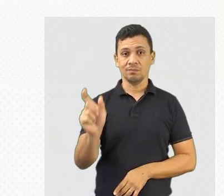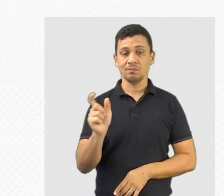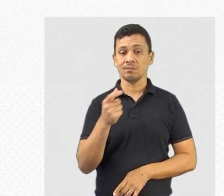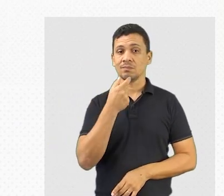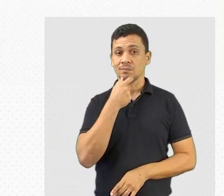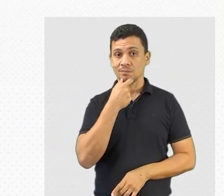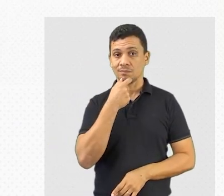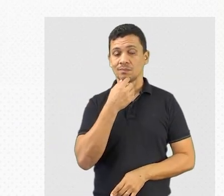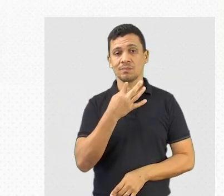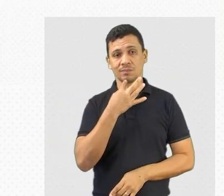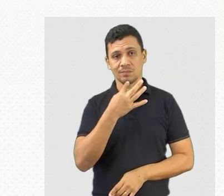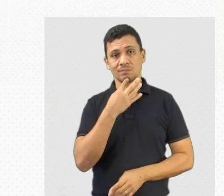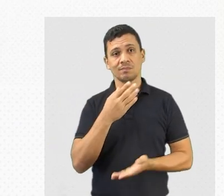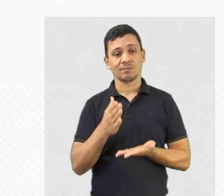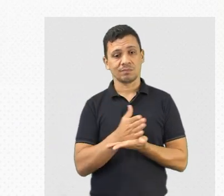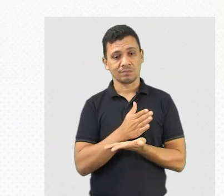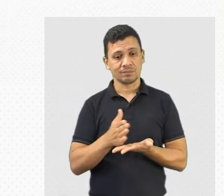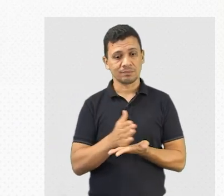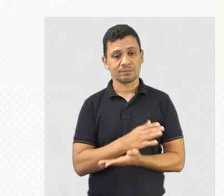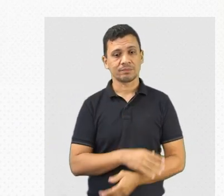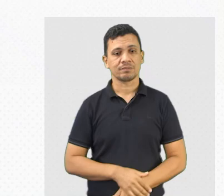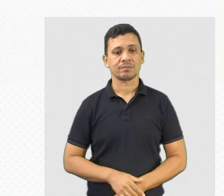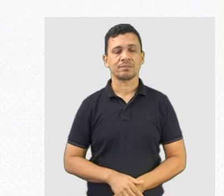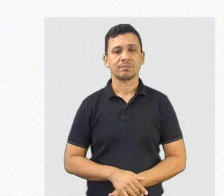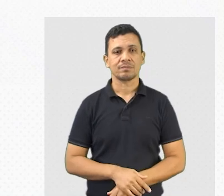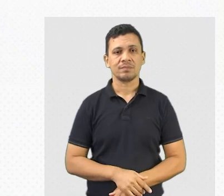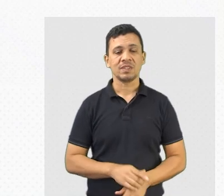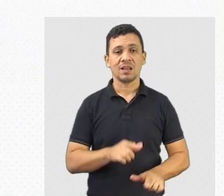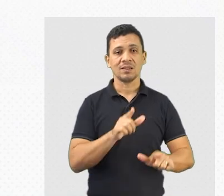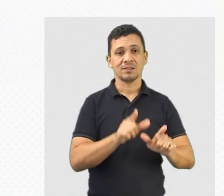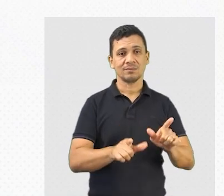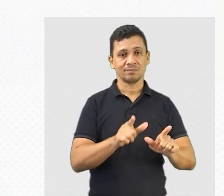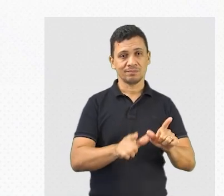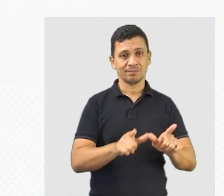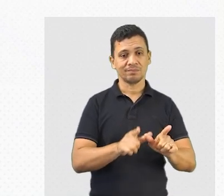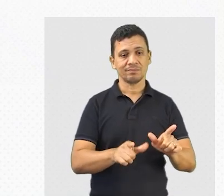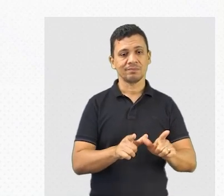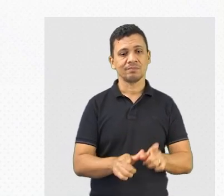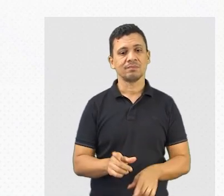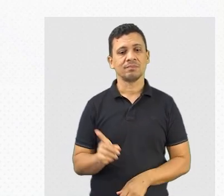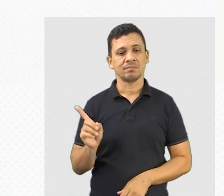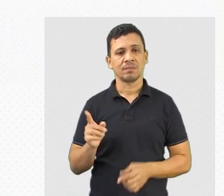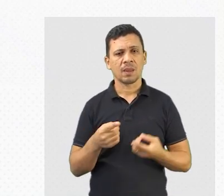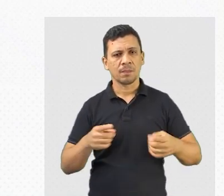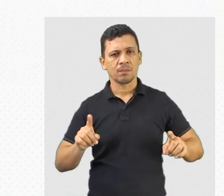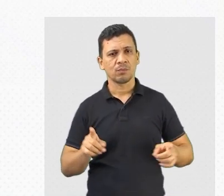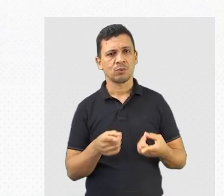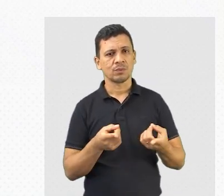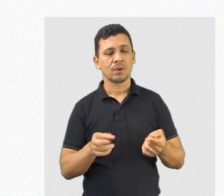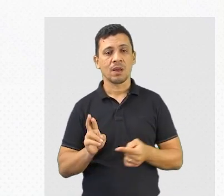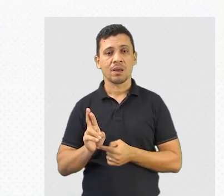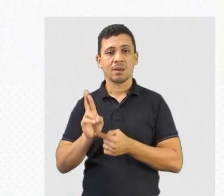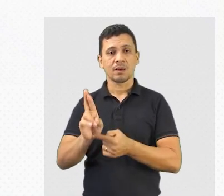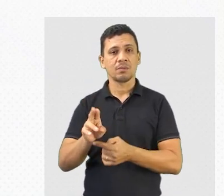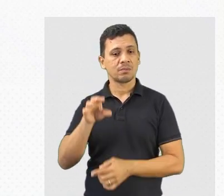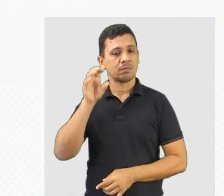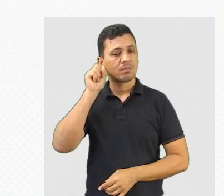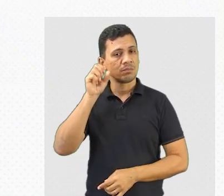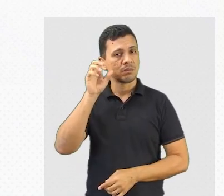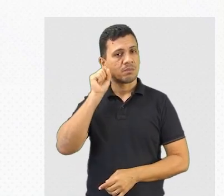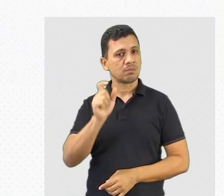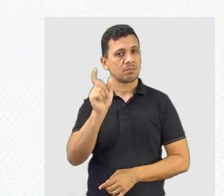nós conhecemos. Lyrics são as letras da música. Elas vão representar song words,